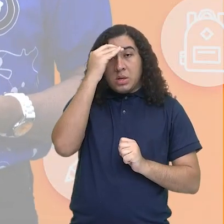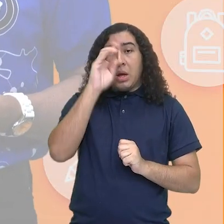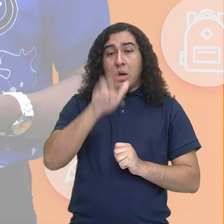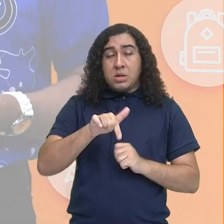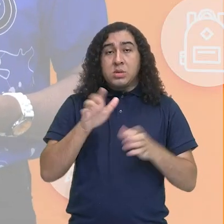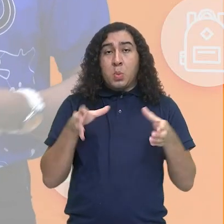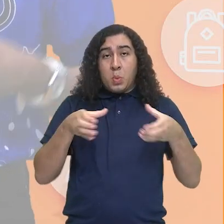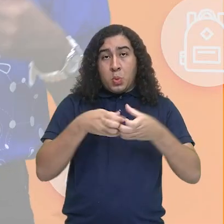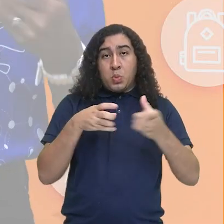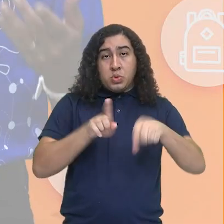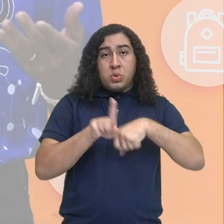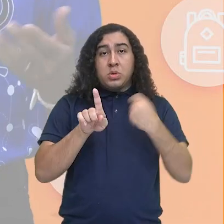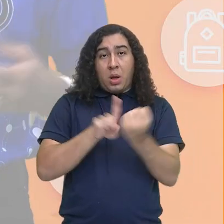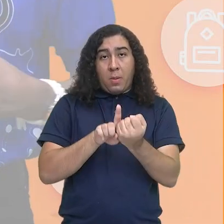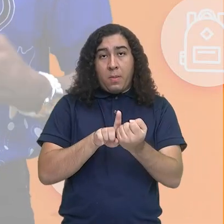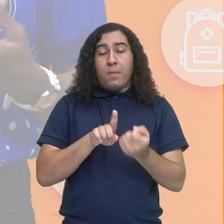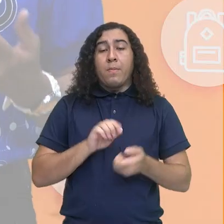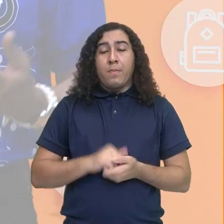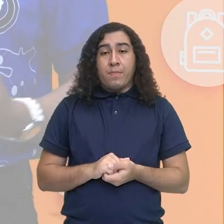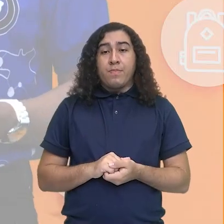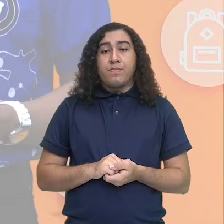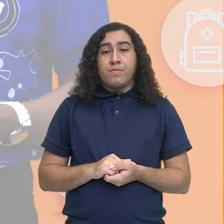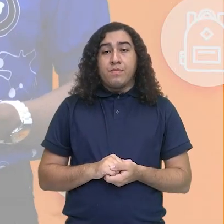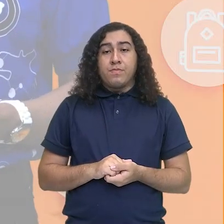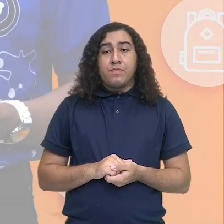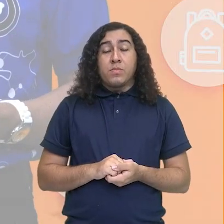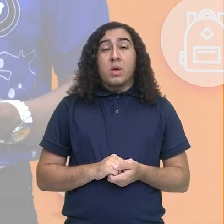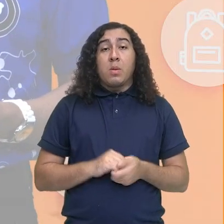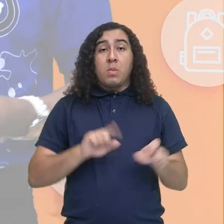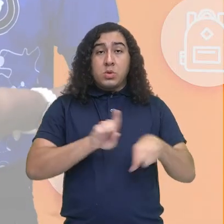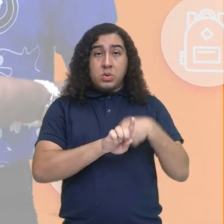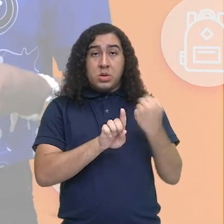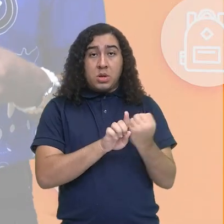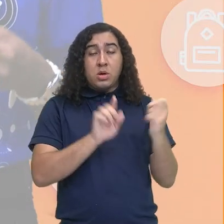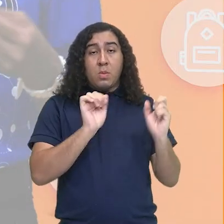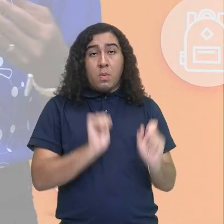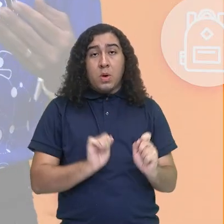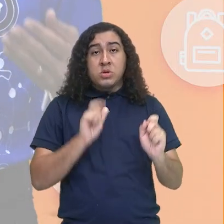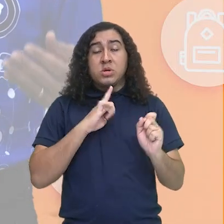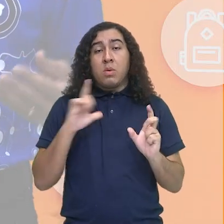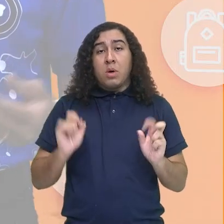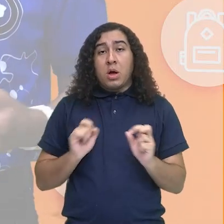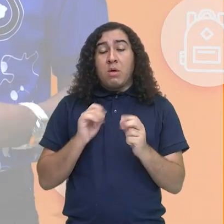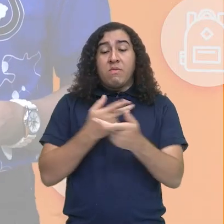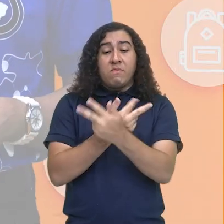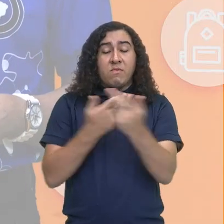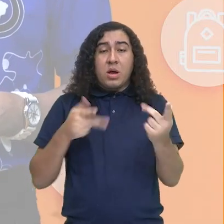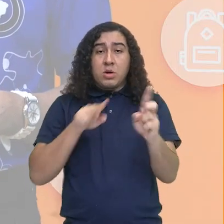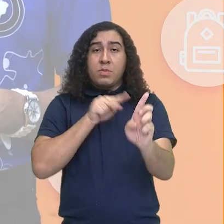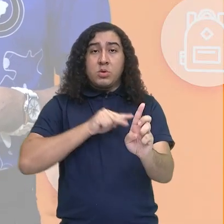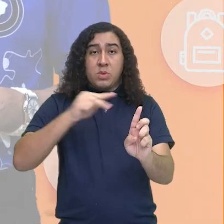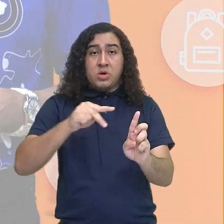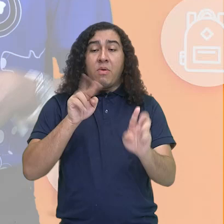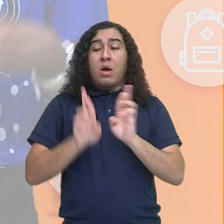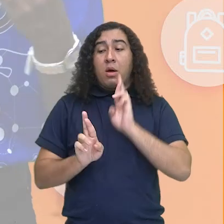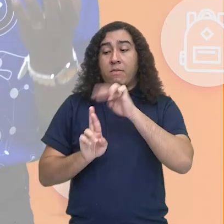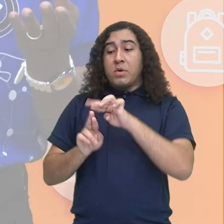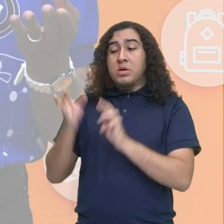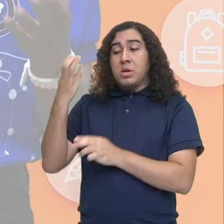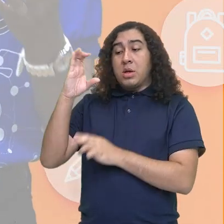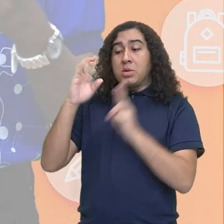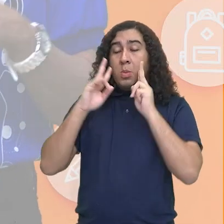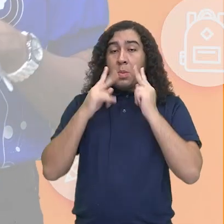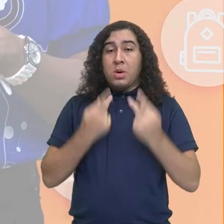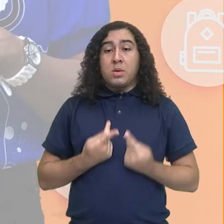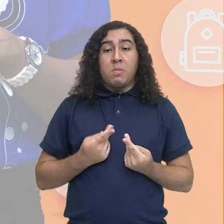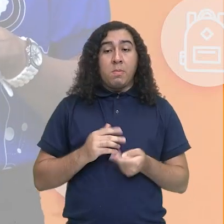mesmo grupo social. Ou seja, uma sociedade pode ser vista sobre diversos olhares das ciências humanas. E